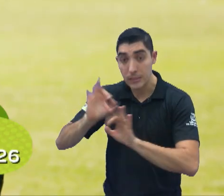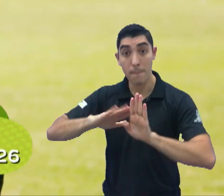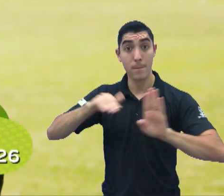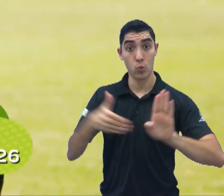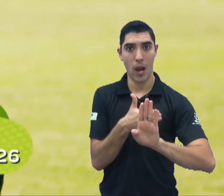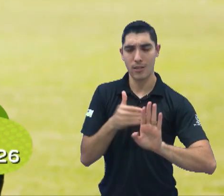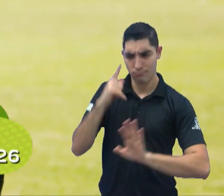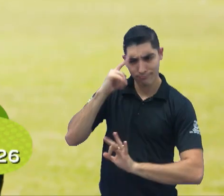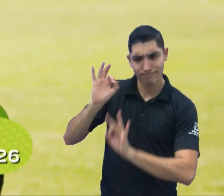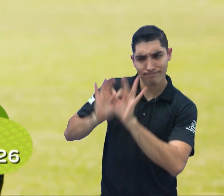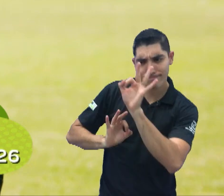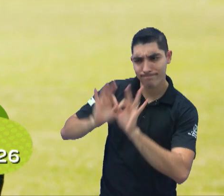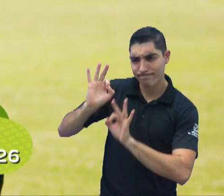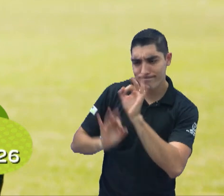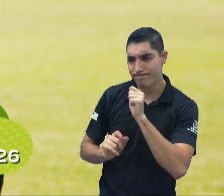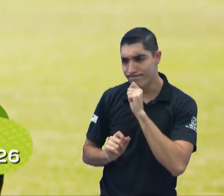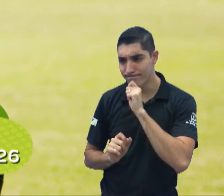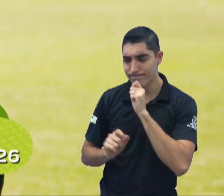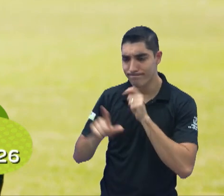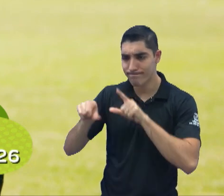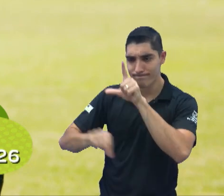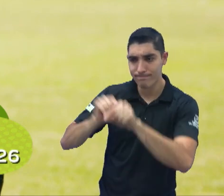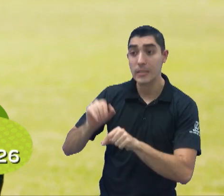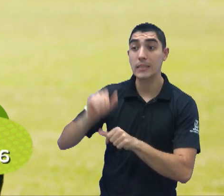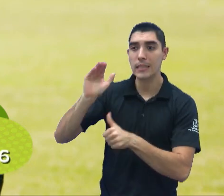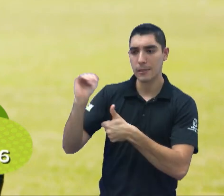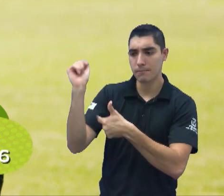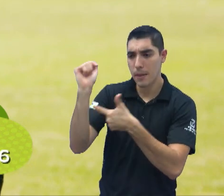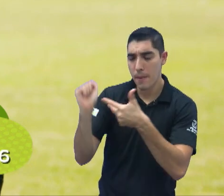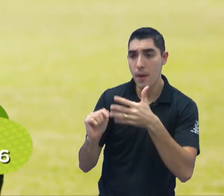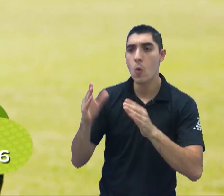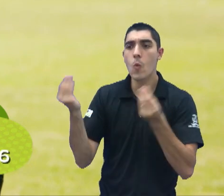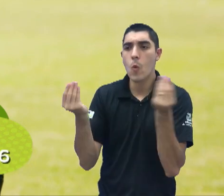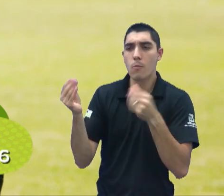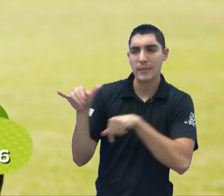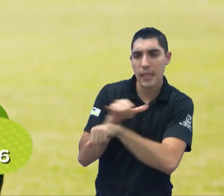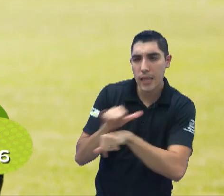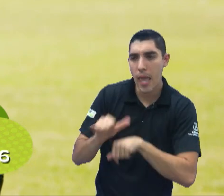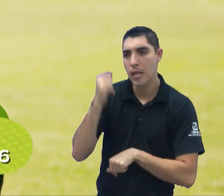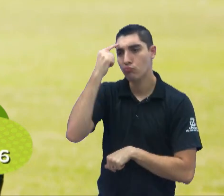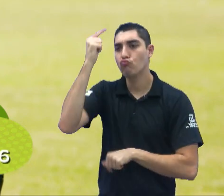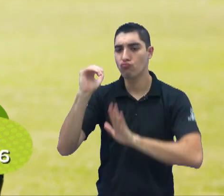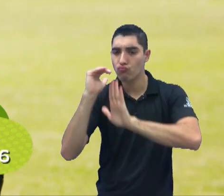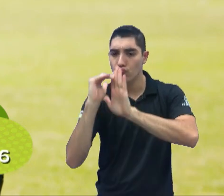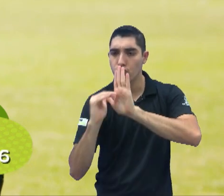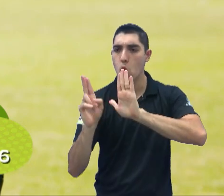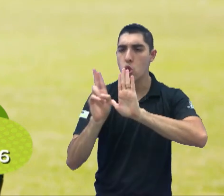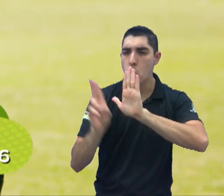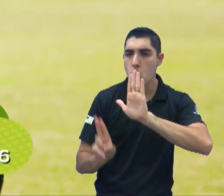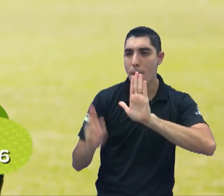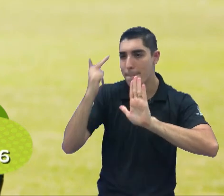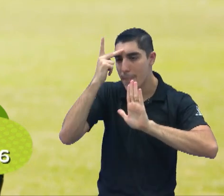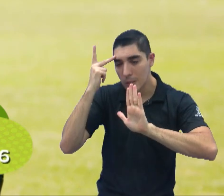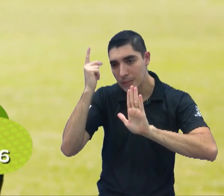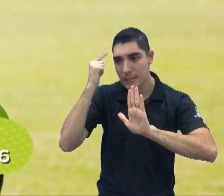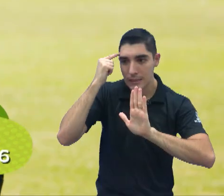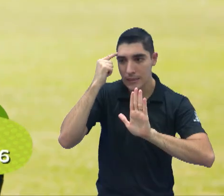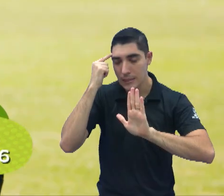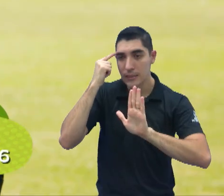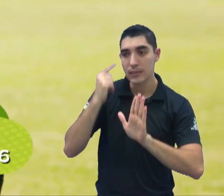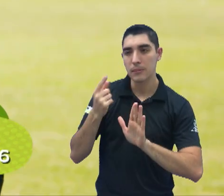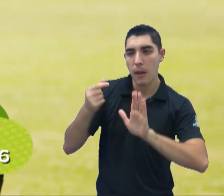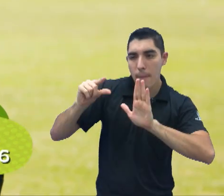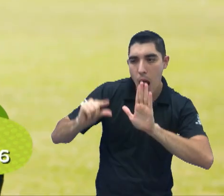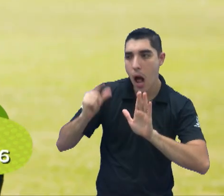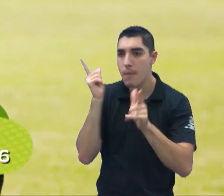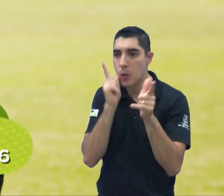tentando traçar a melhor ideia de plantel, de equilíbrio, enfim, dentro de tudo aquilo que vem pela frente de